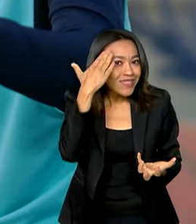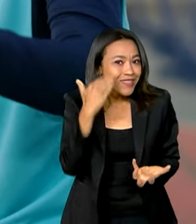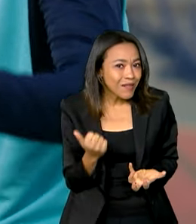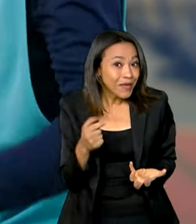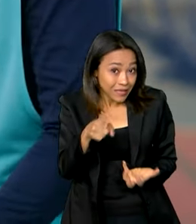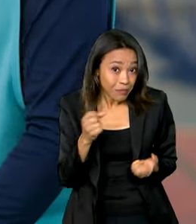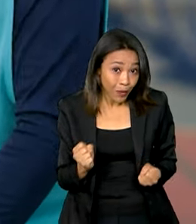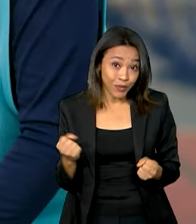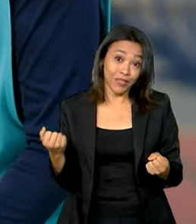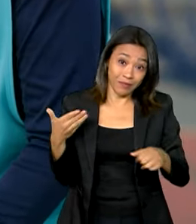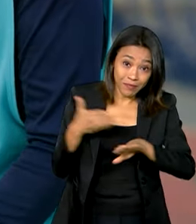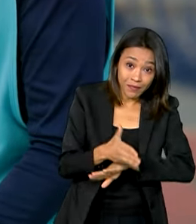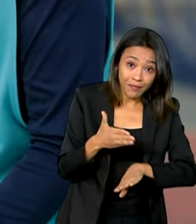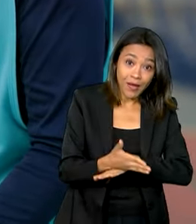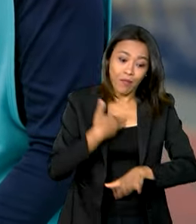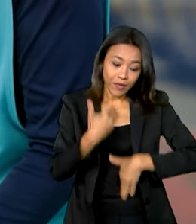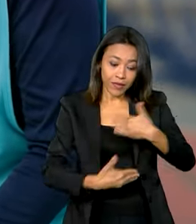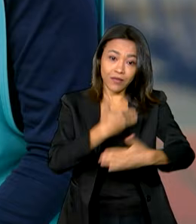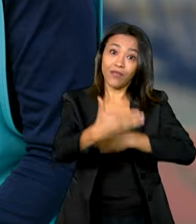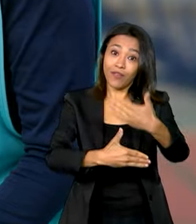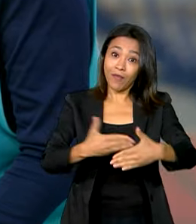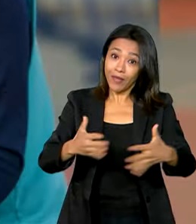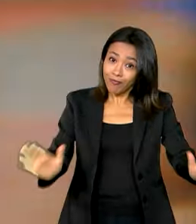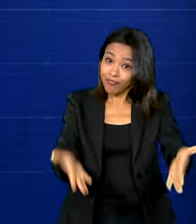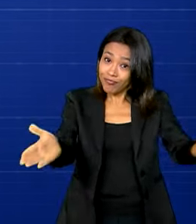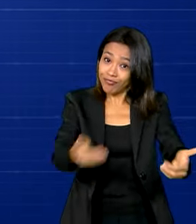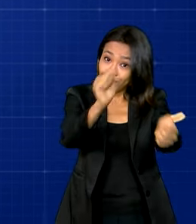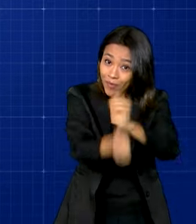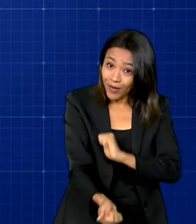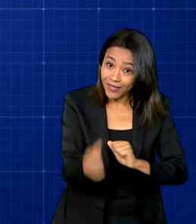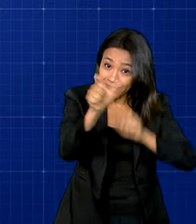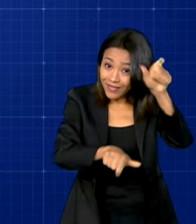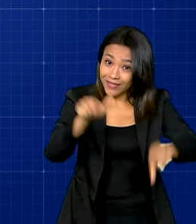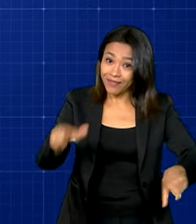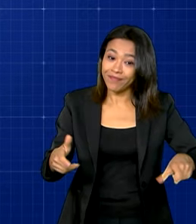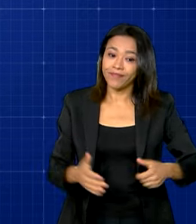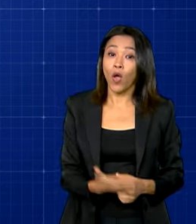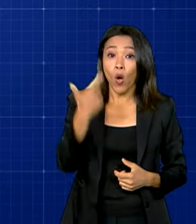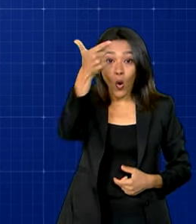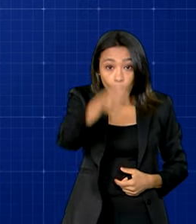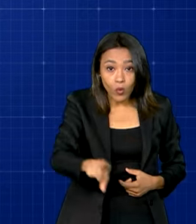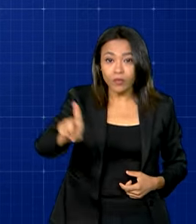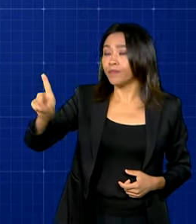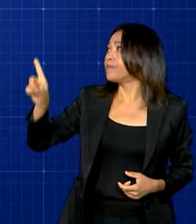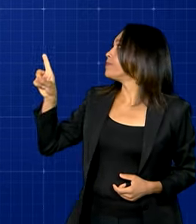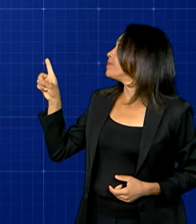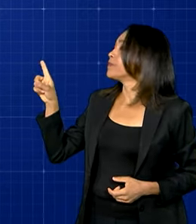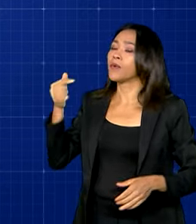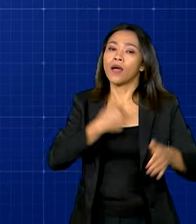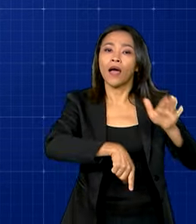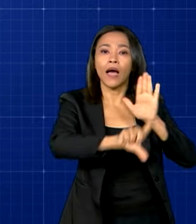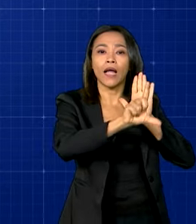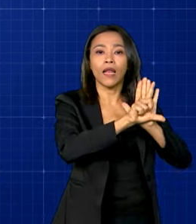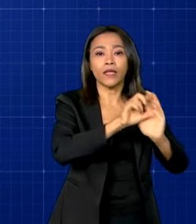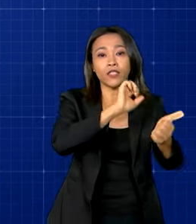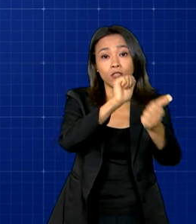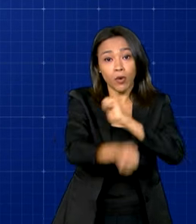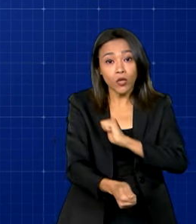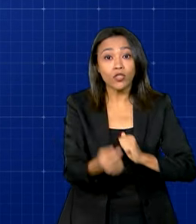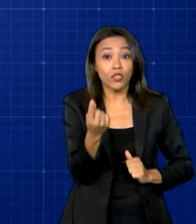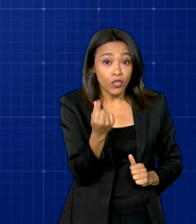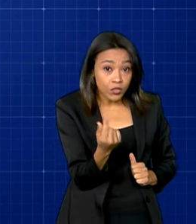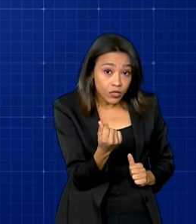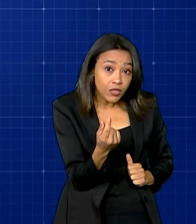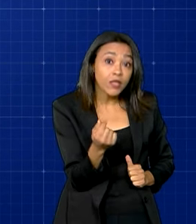também pode contribuir para o desenvolvimento de atletas a lei de incentivo ao esporte permite que recursos provenientes